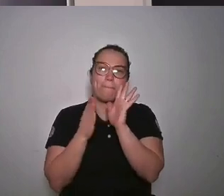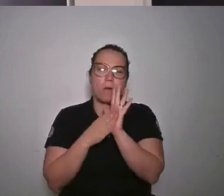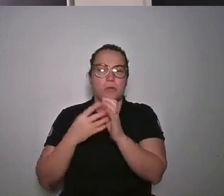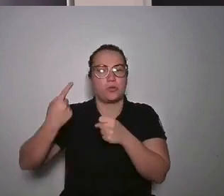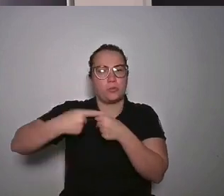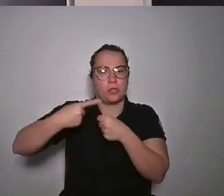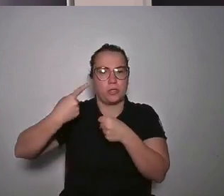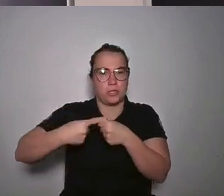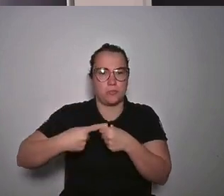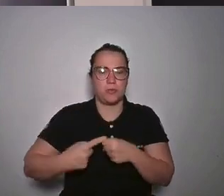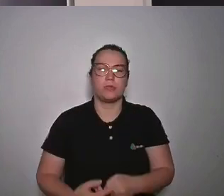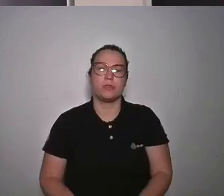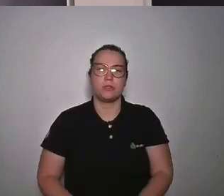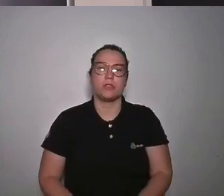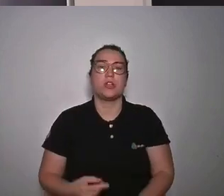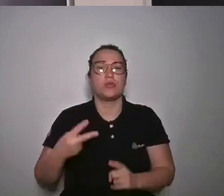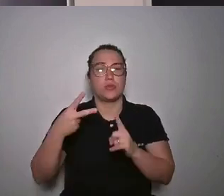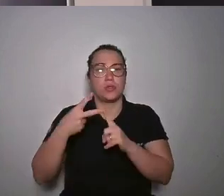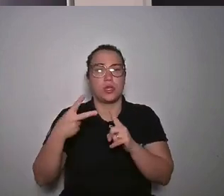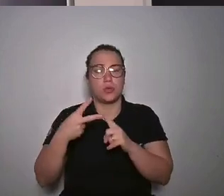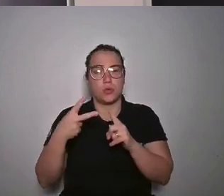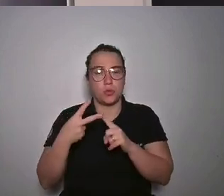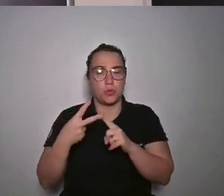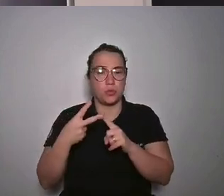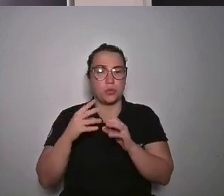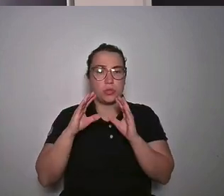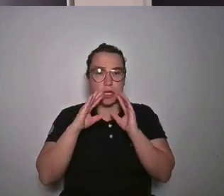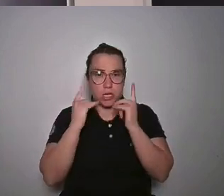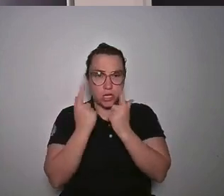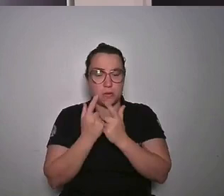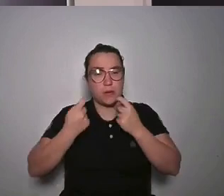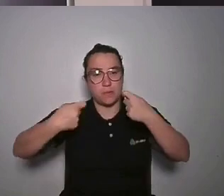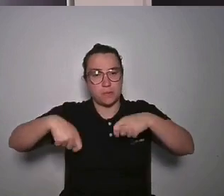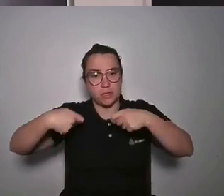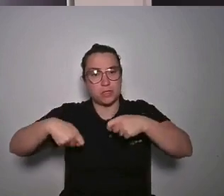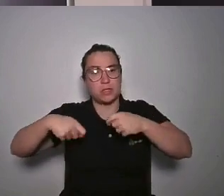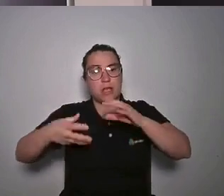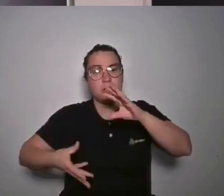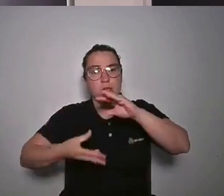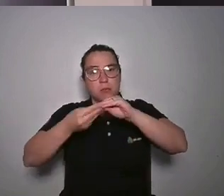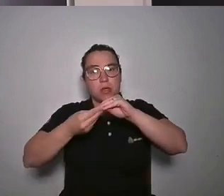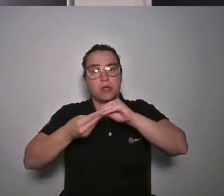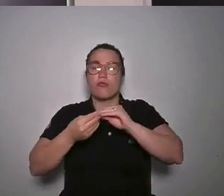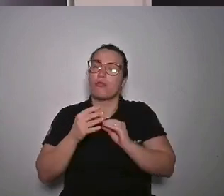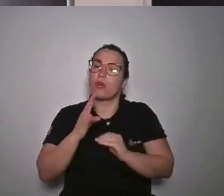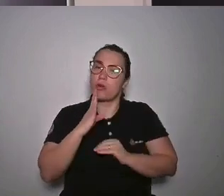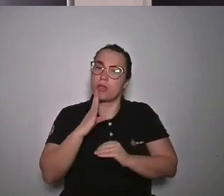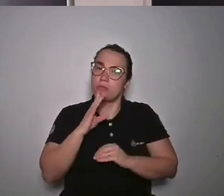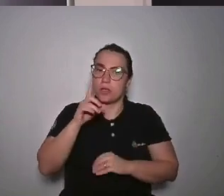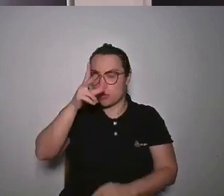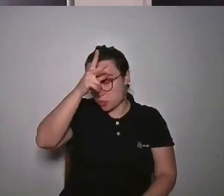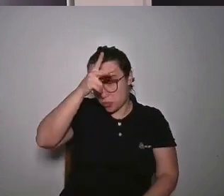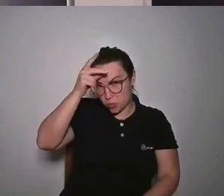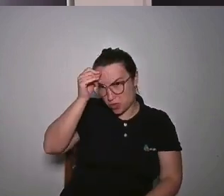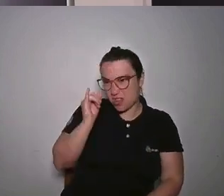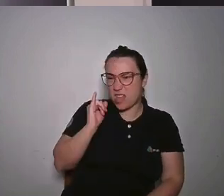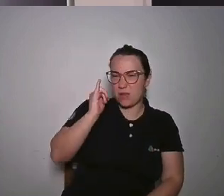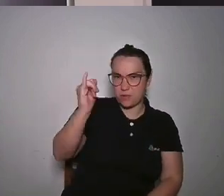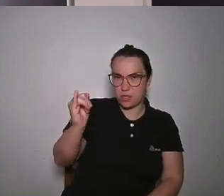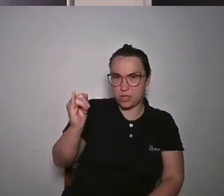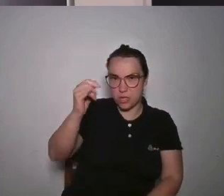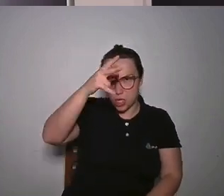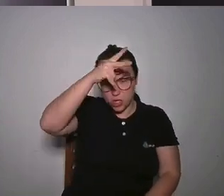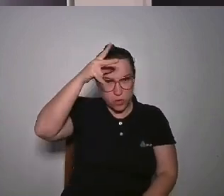município. Em segundo momento, se a Câmara precisar fazer alguma emenda, vai levar ao conhecimento do Executivo, e o Executivo vai